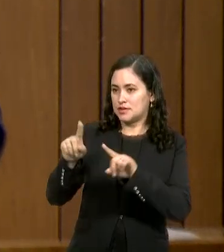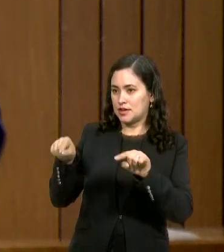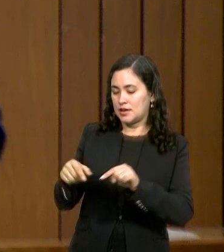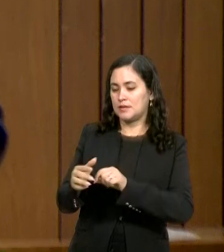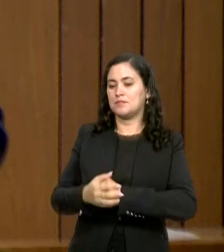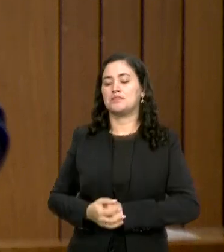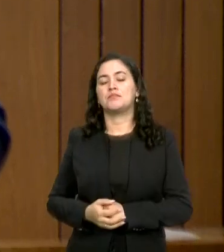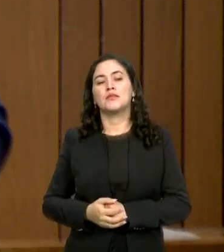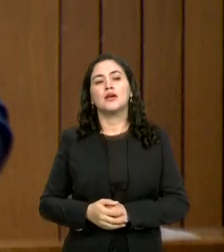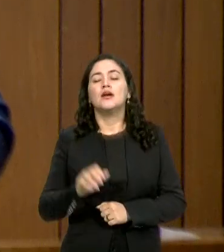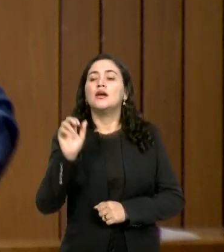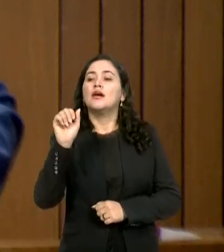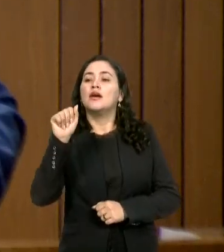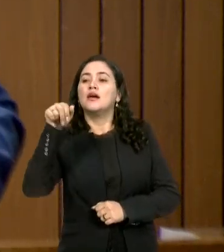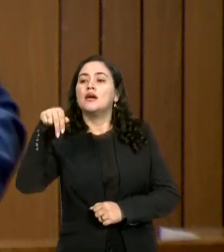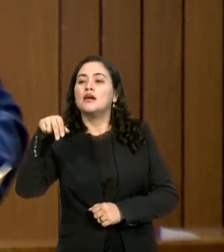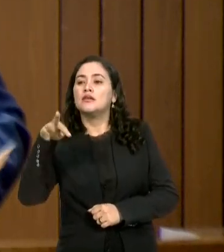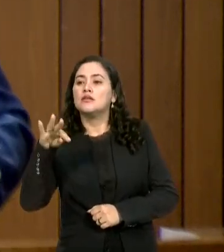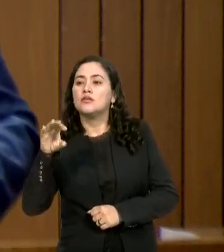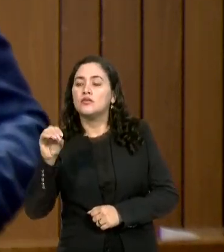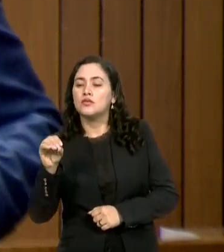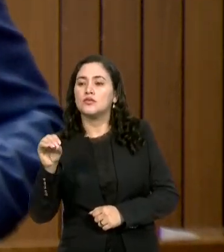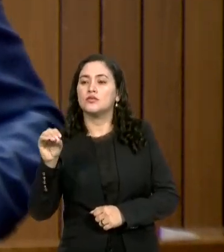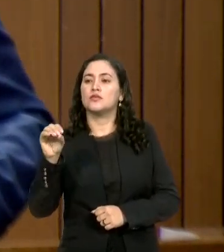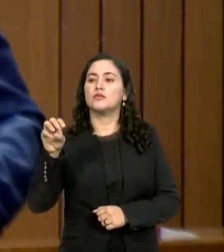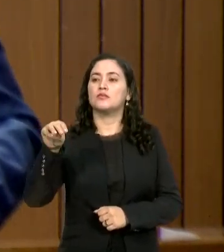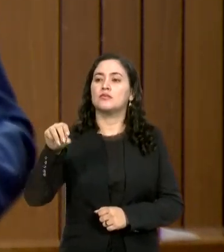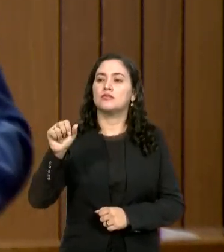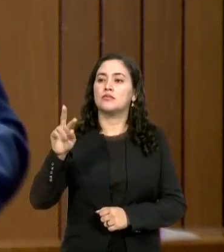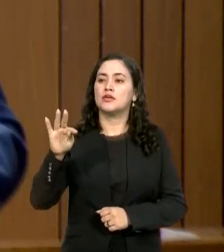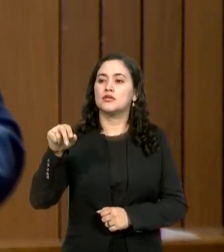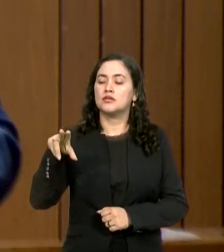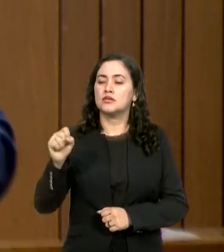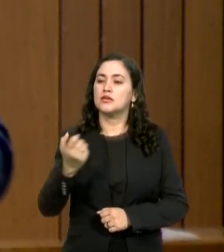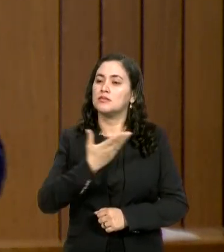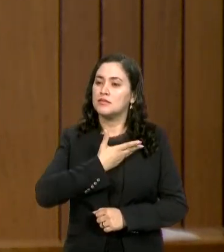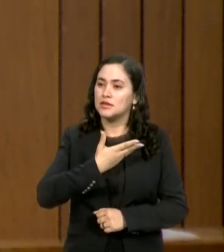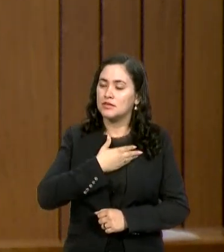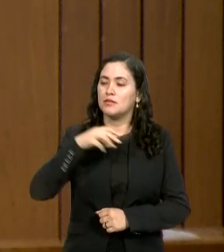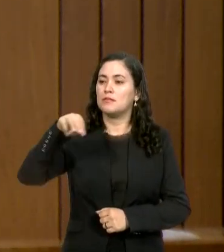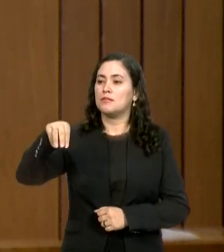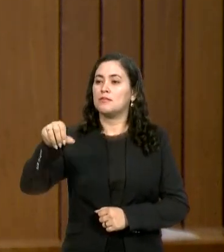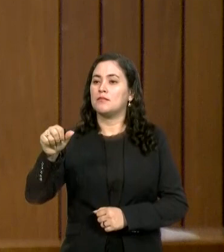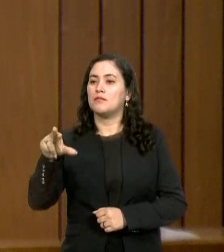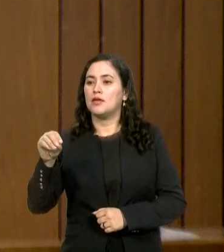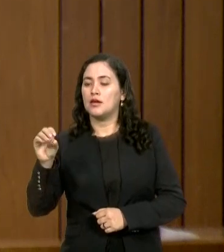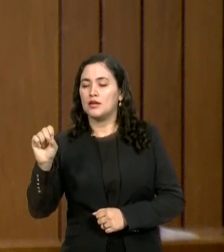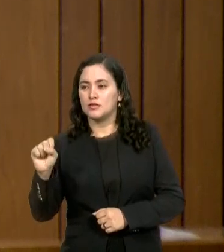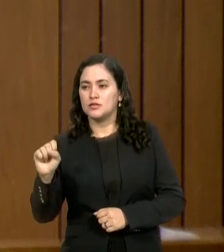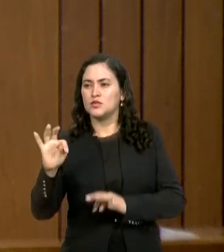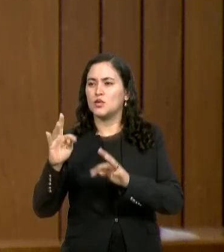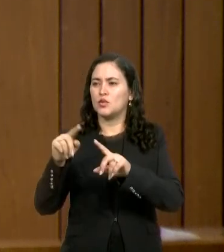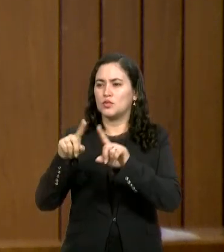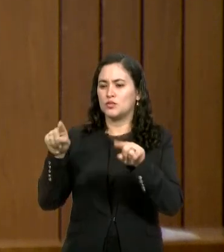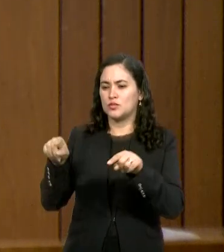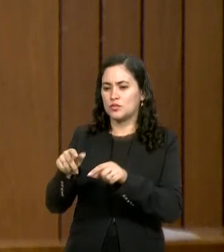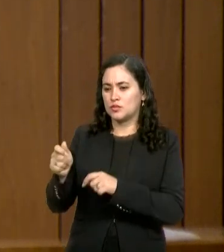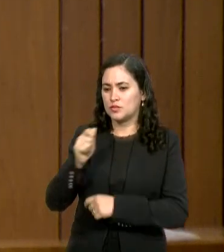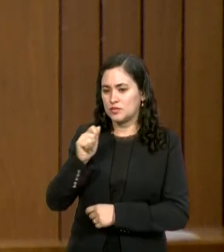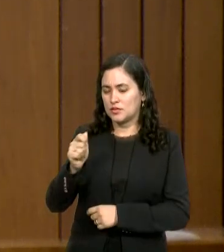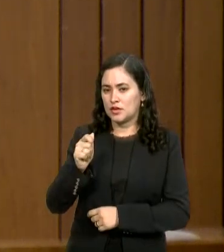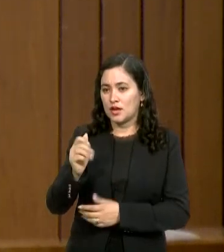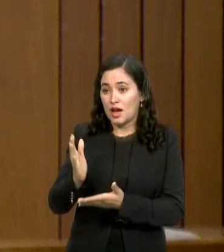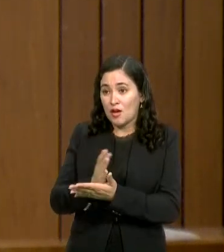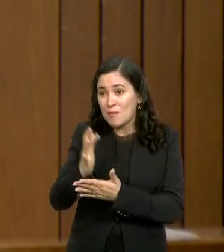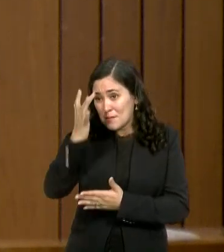brother, Marcos Dessa, então, a todos do gabinete de imprensa. Que Deus abençoe a todos vocês. Tem gente transportada de Imperatriz aí,